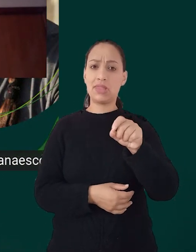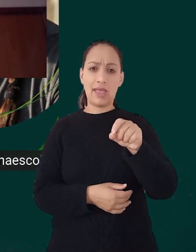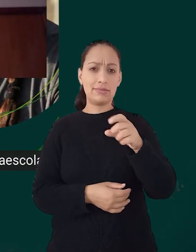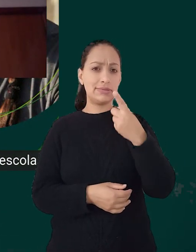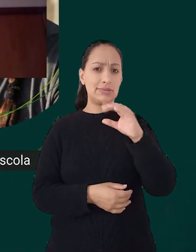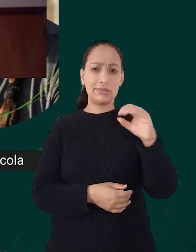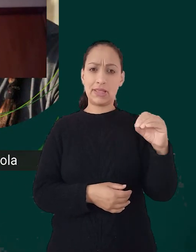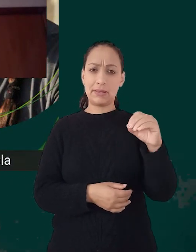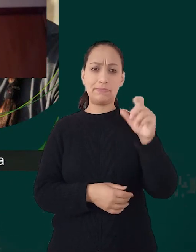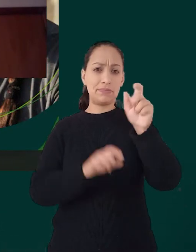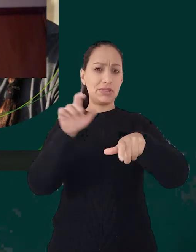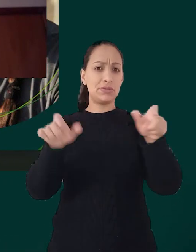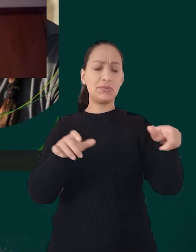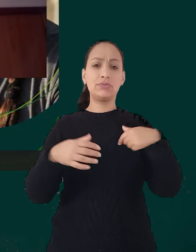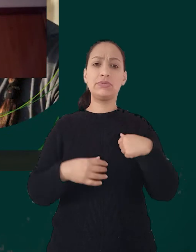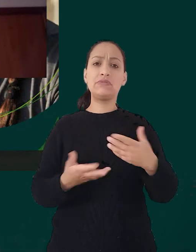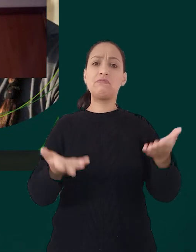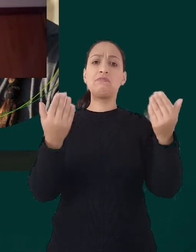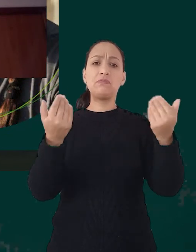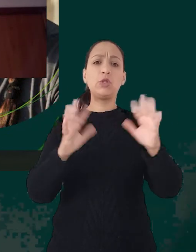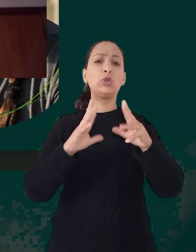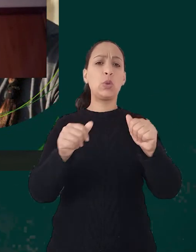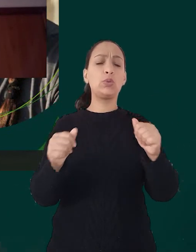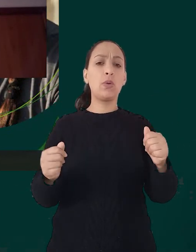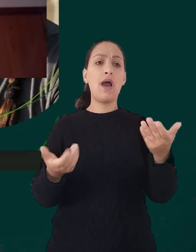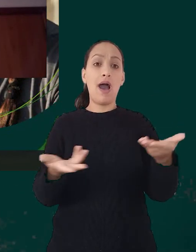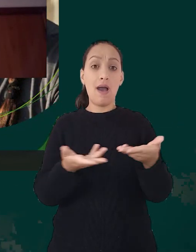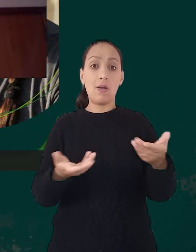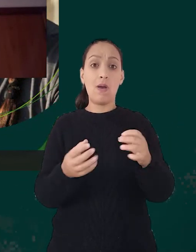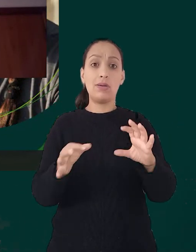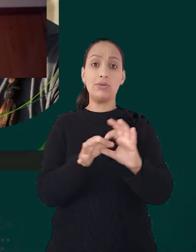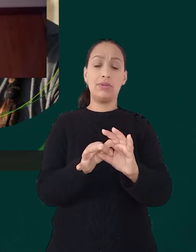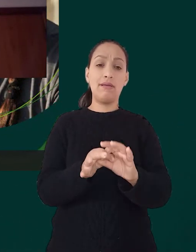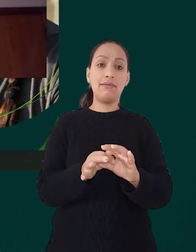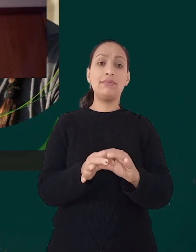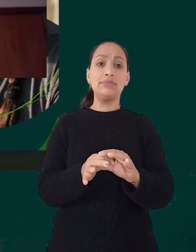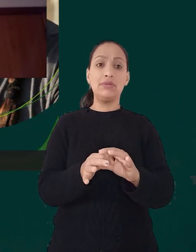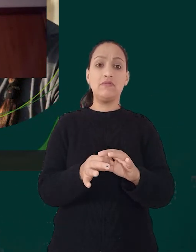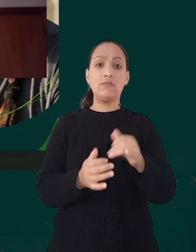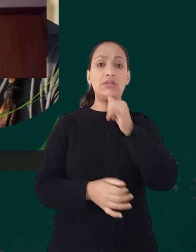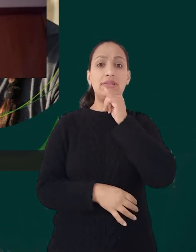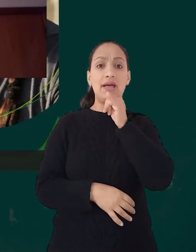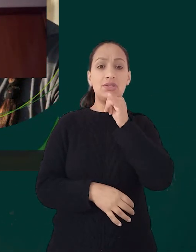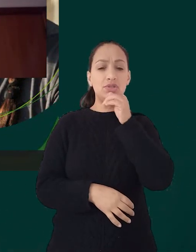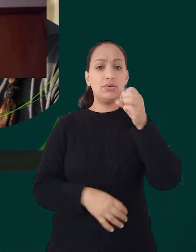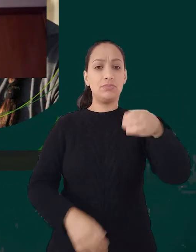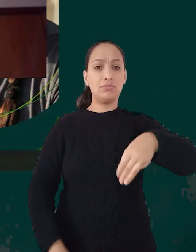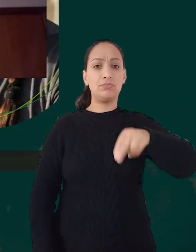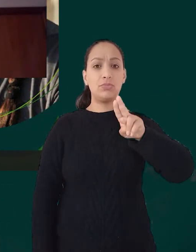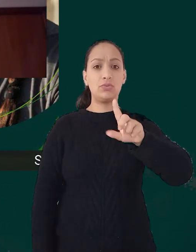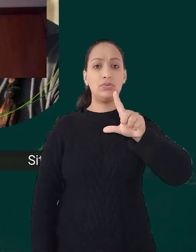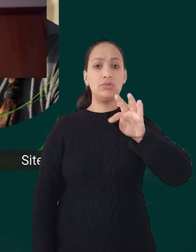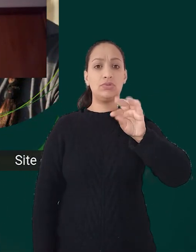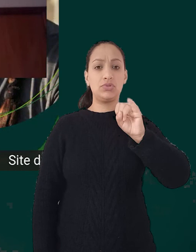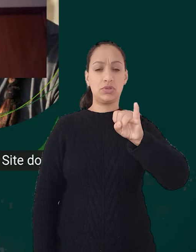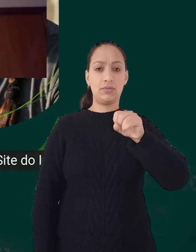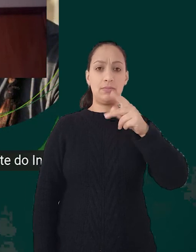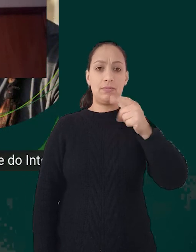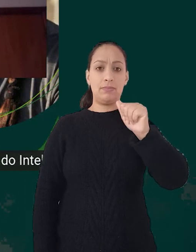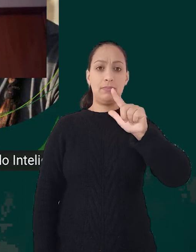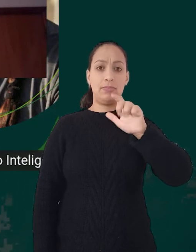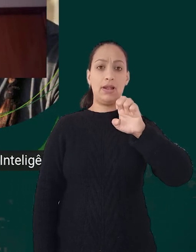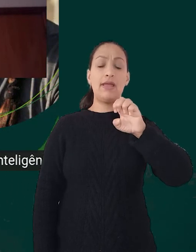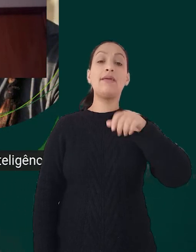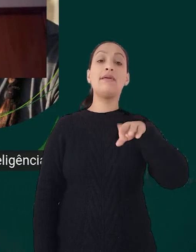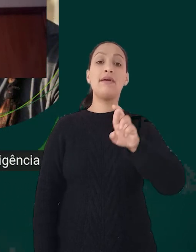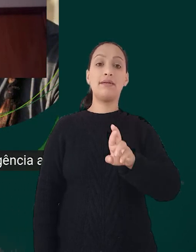pessoas. Vamos lá, pessoal, todo mundo conecta agora, que agora a gente vai fazer o teste de multiplayer. Daí todo mundo vai se combater, vai simular um jogo real